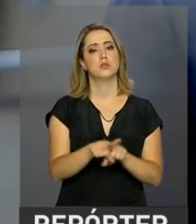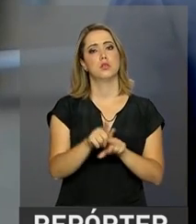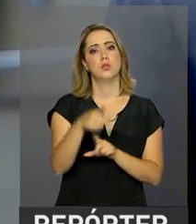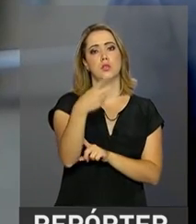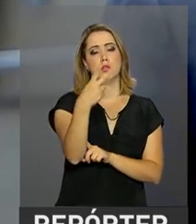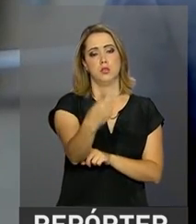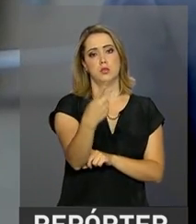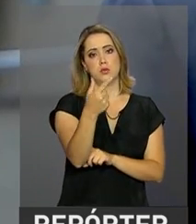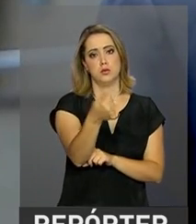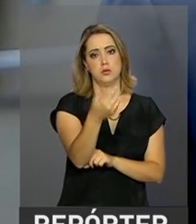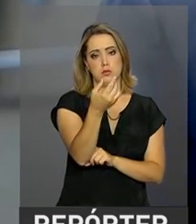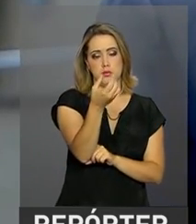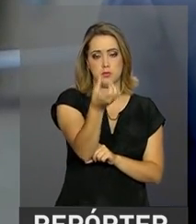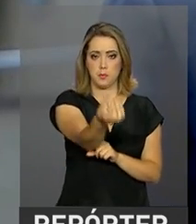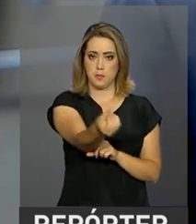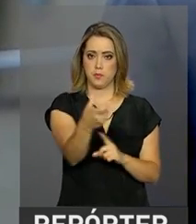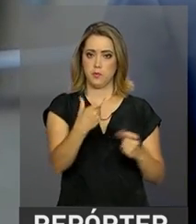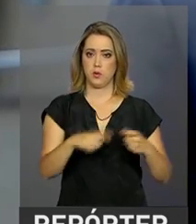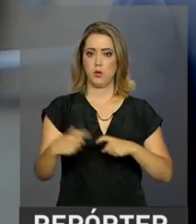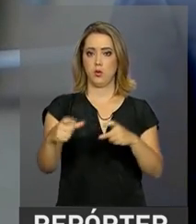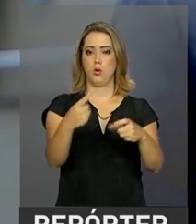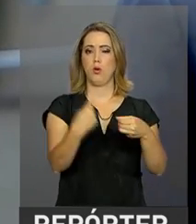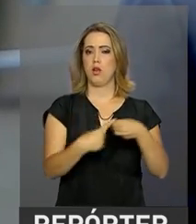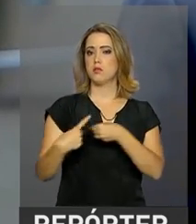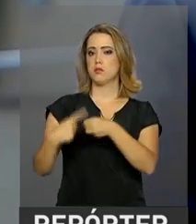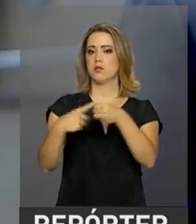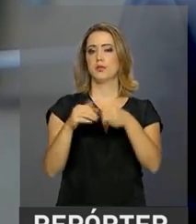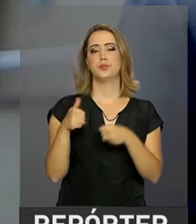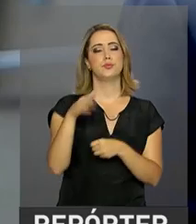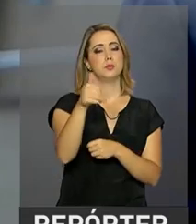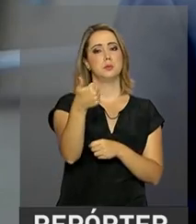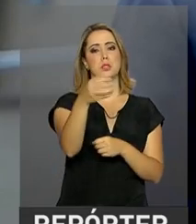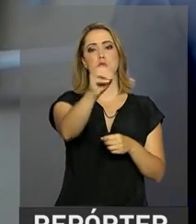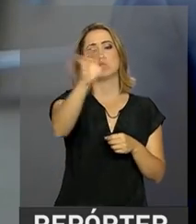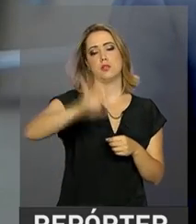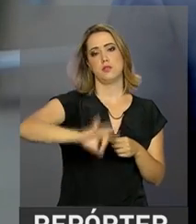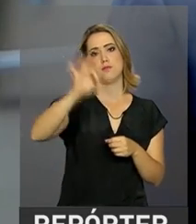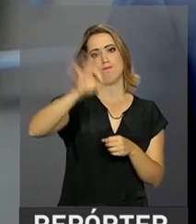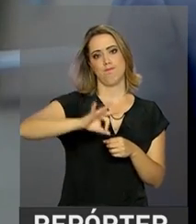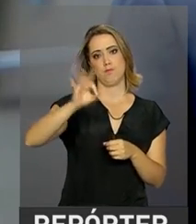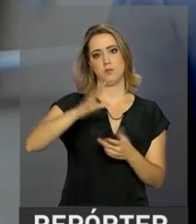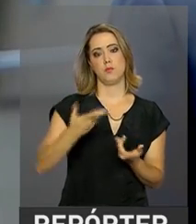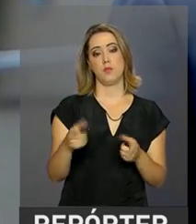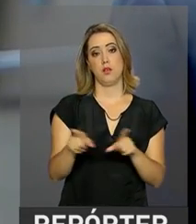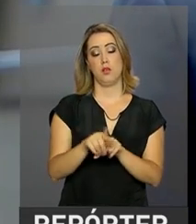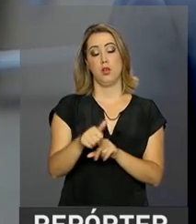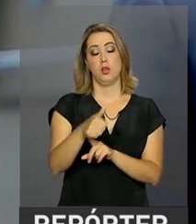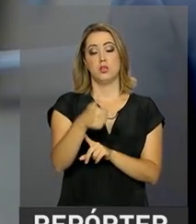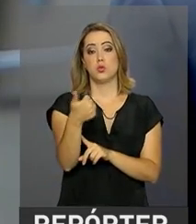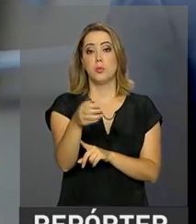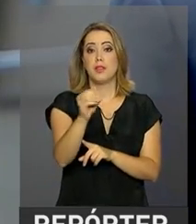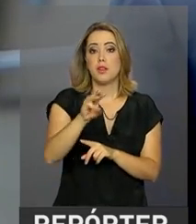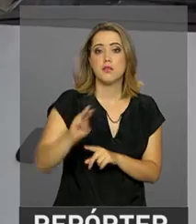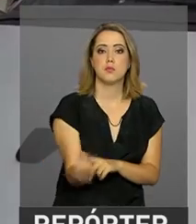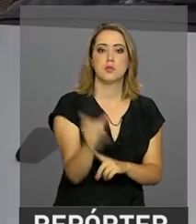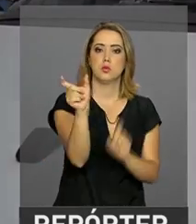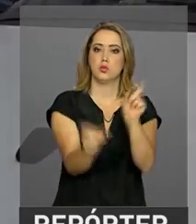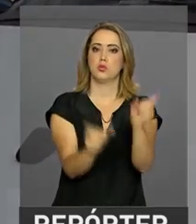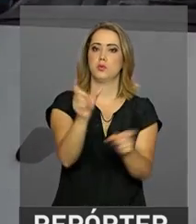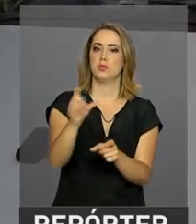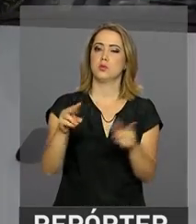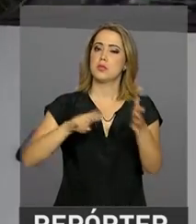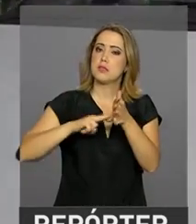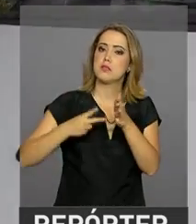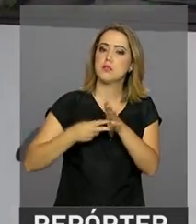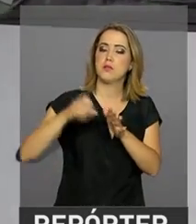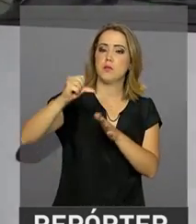276 municípios que concentram 10 milhões de pessoas 90% da população do estado o SAMU